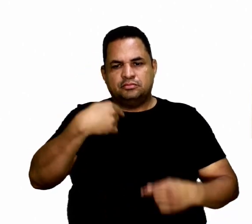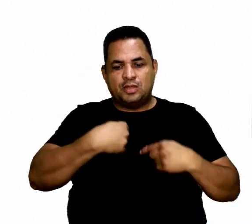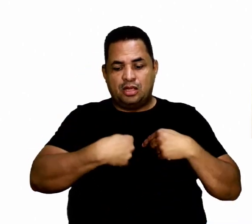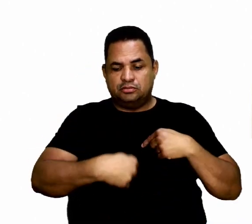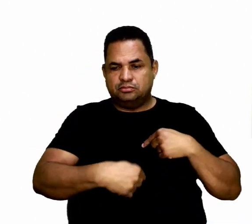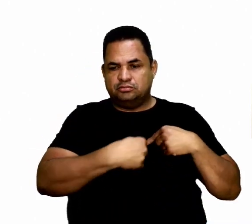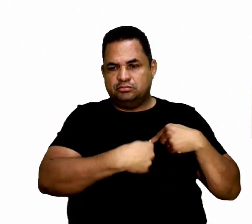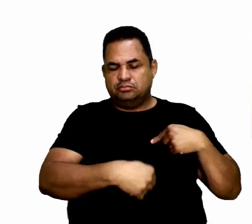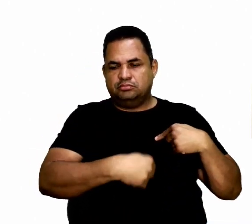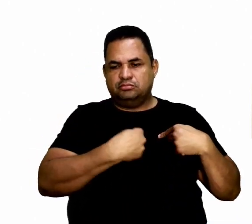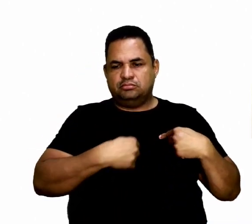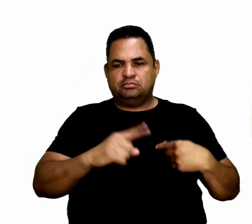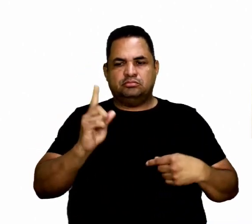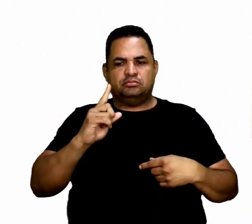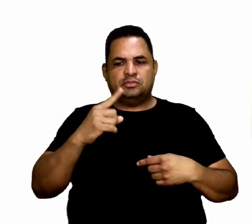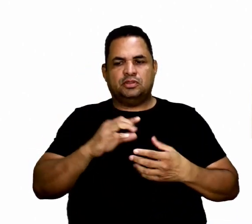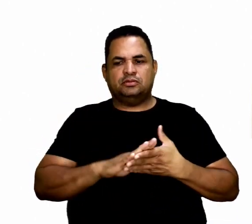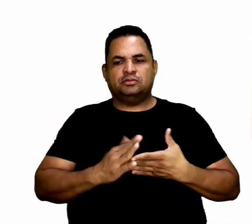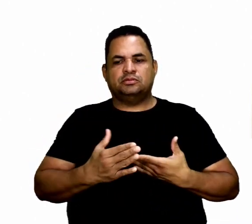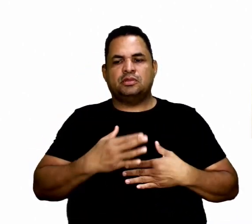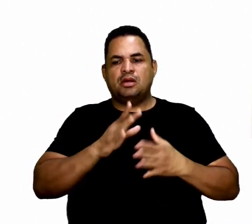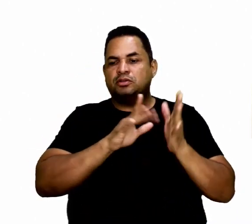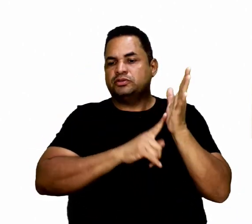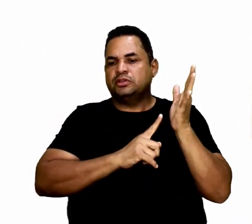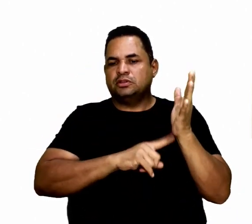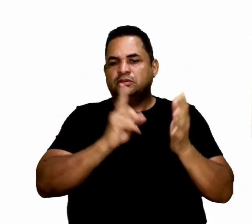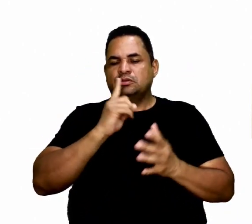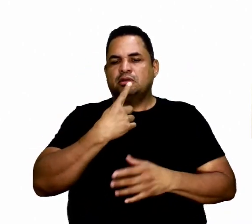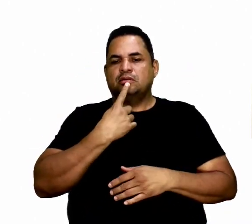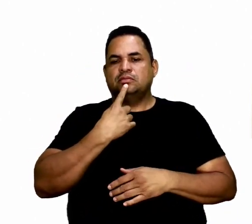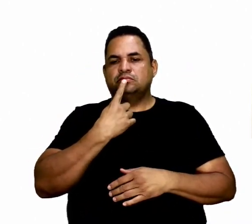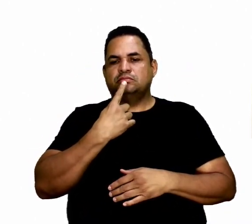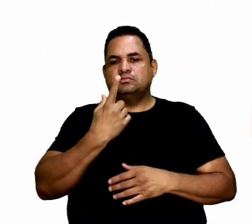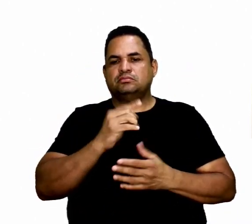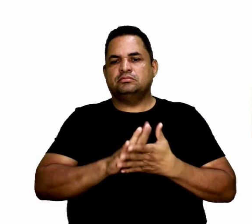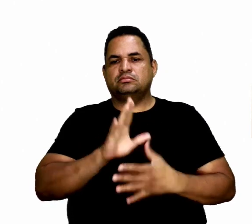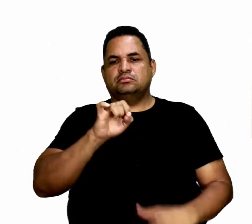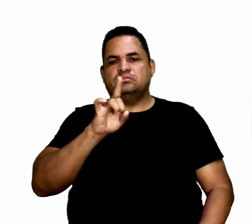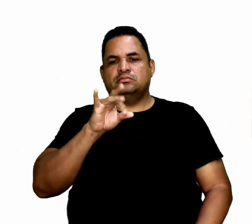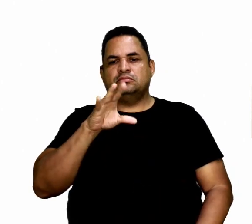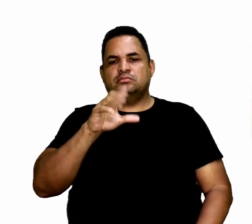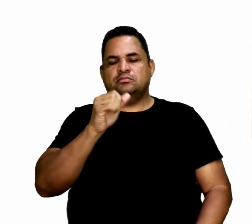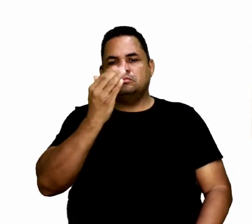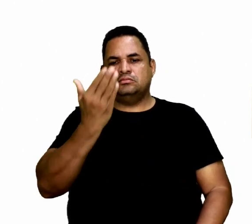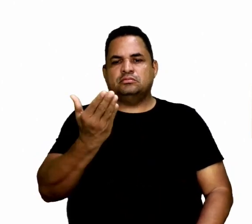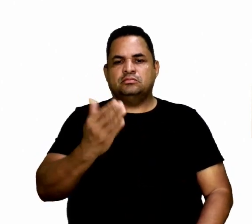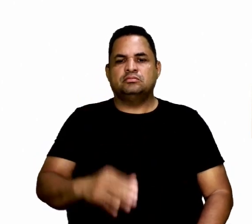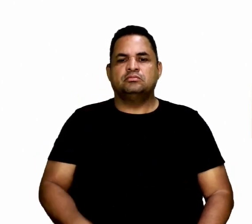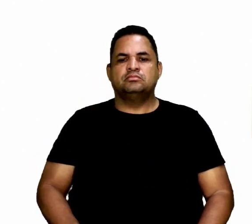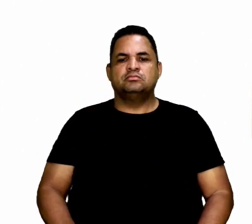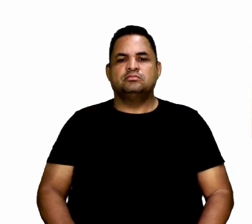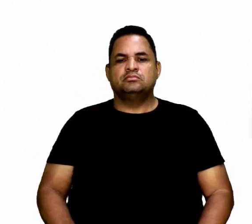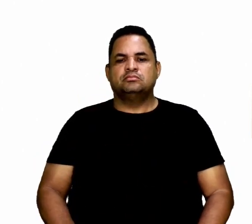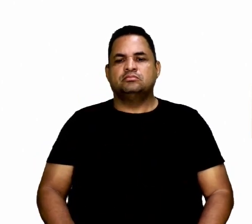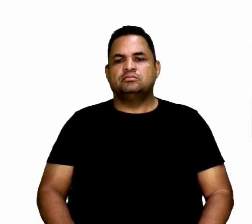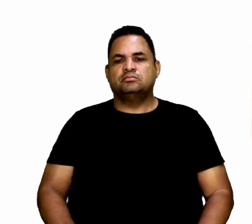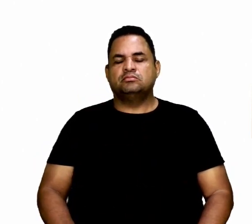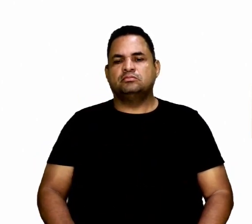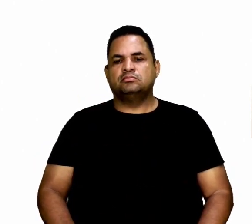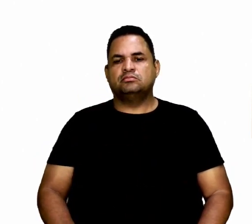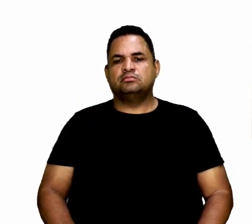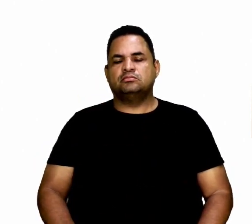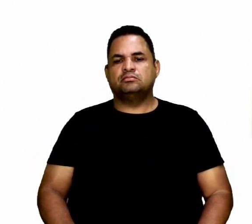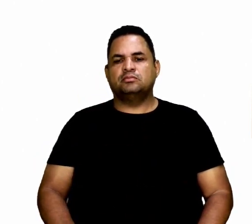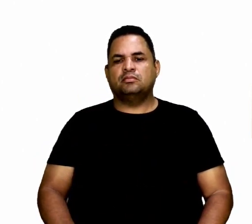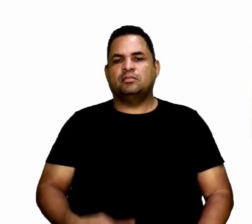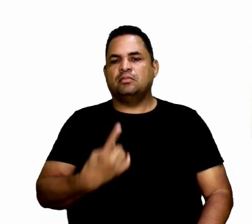sanguíneos, são vasos linfáticos, tá bom? Então aqui a gente tem a amígdala nessa região que eu falei ali, atrás ali, logo na